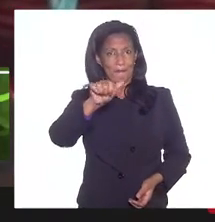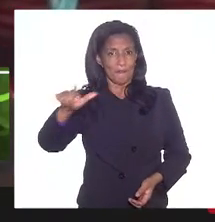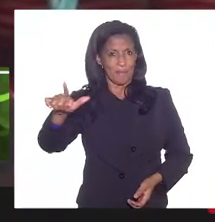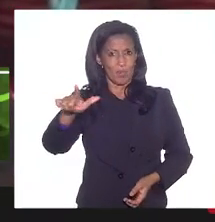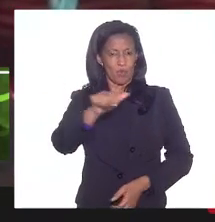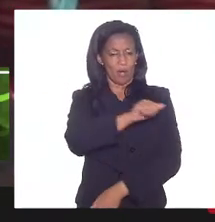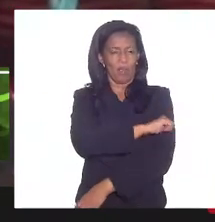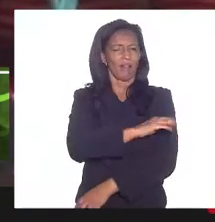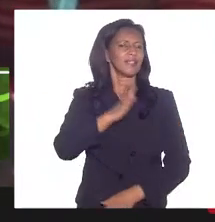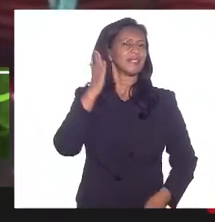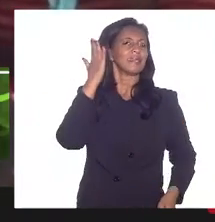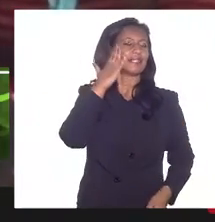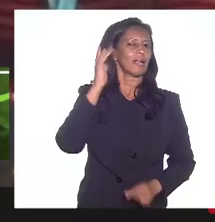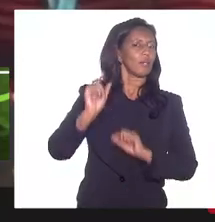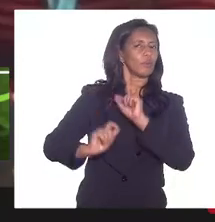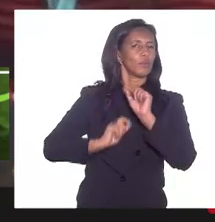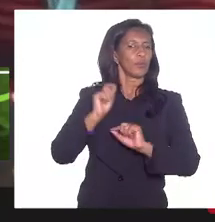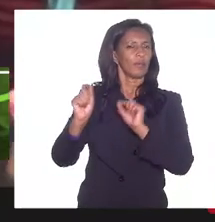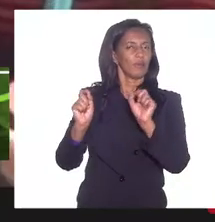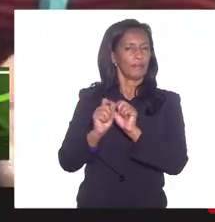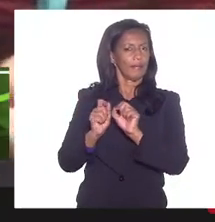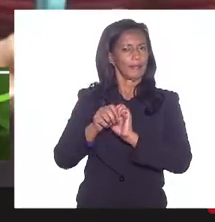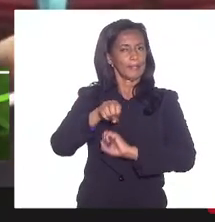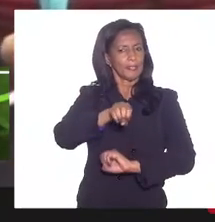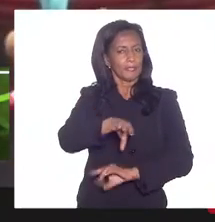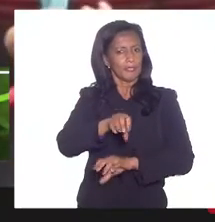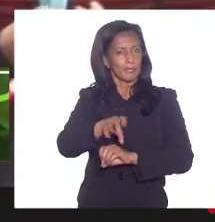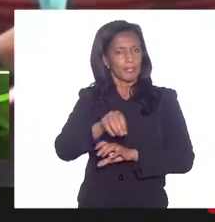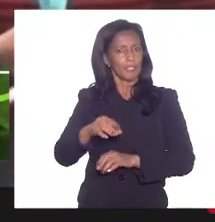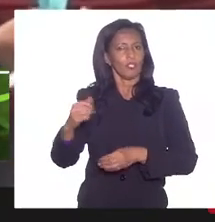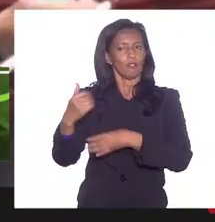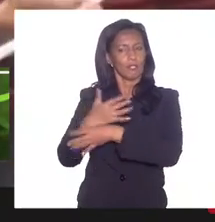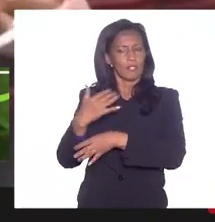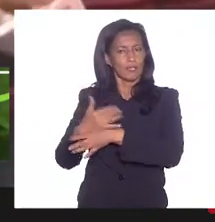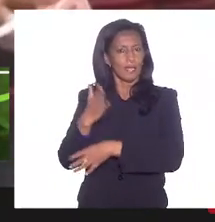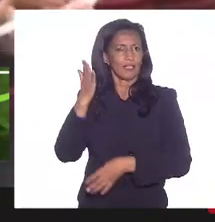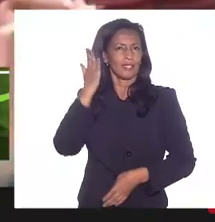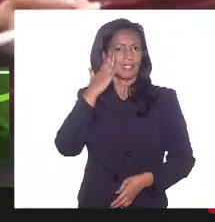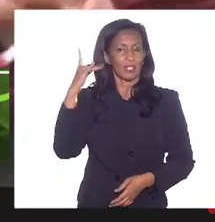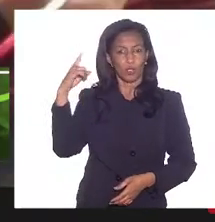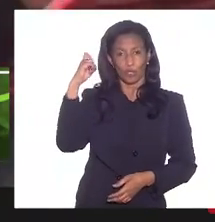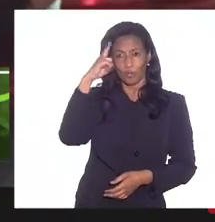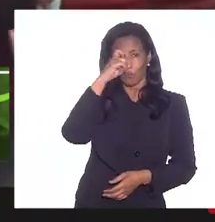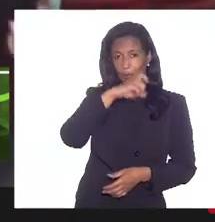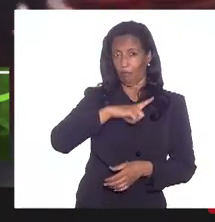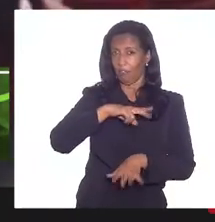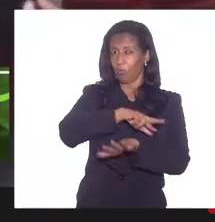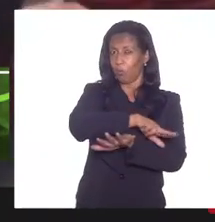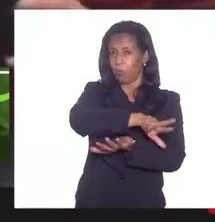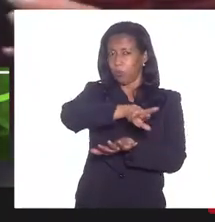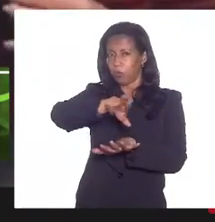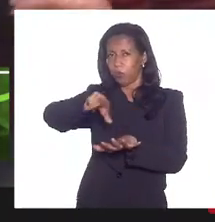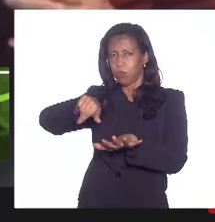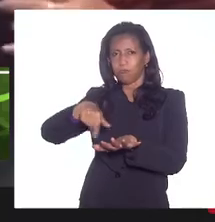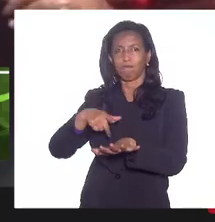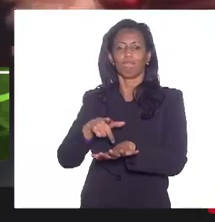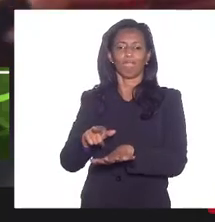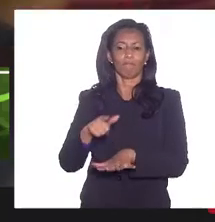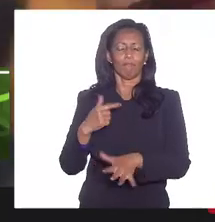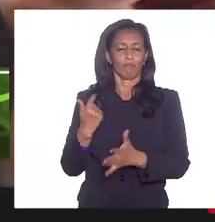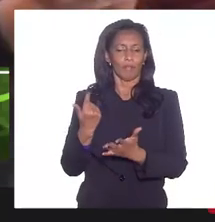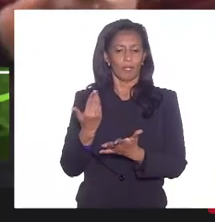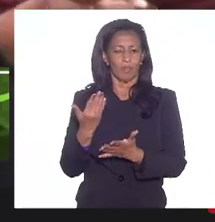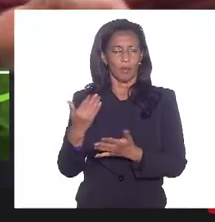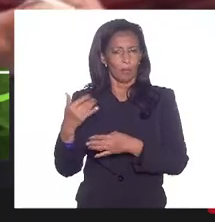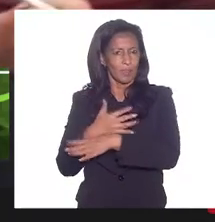o é fazer educação numa cidade metropolitana que tem muitas dificuldades que tem muita diversidade é uma cidade que tem